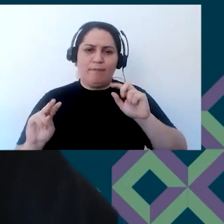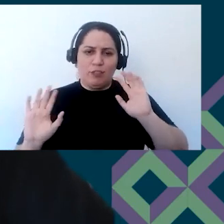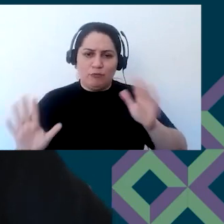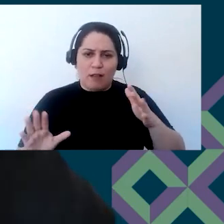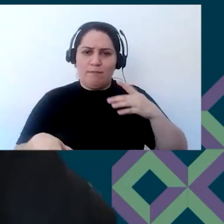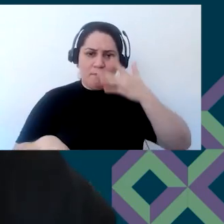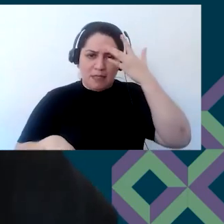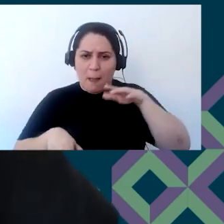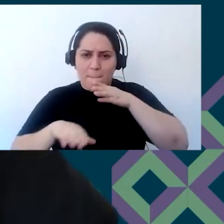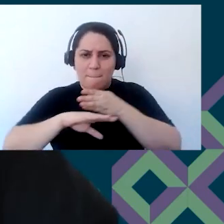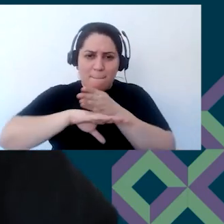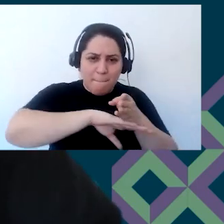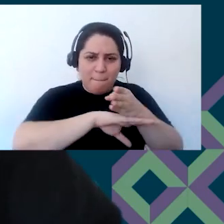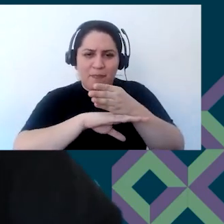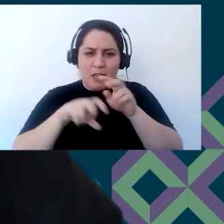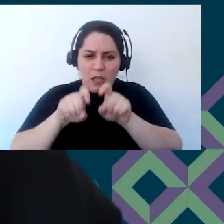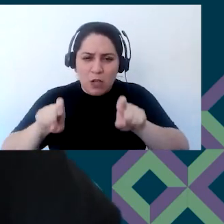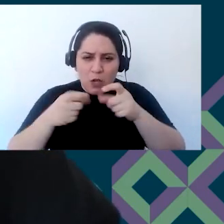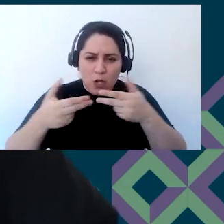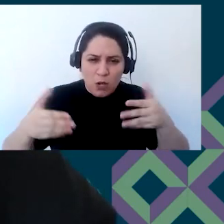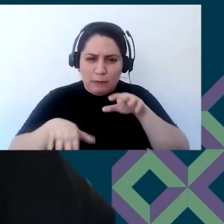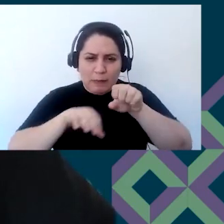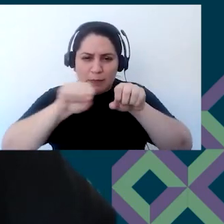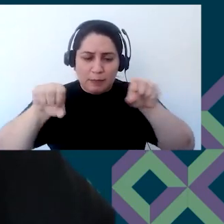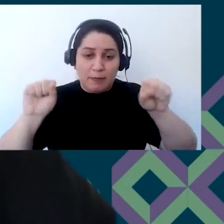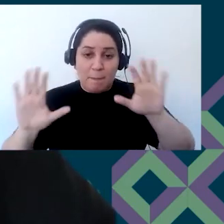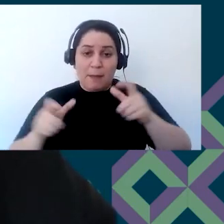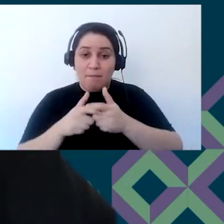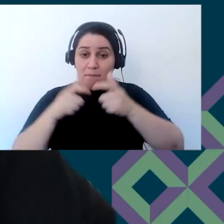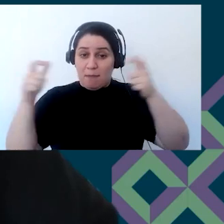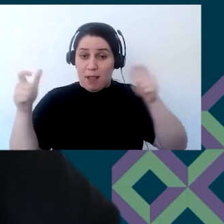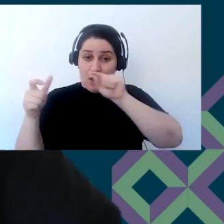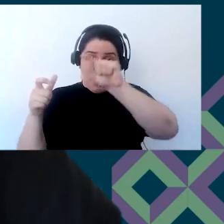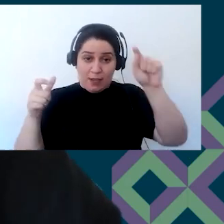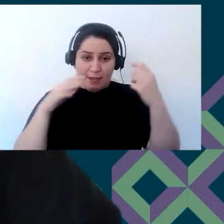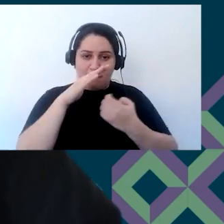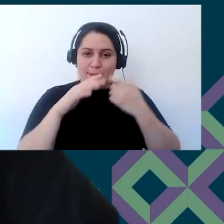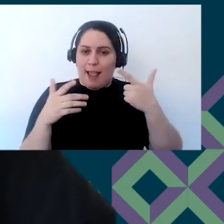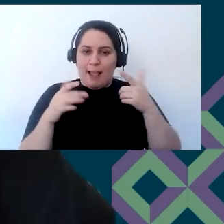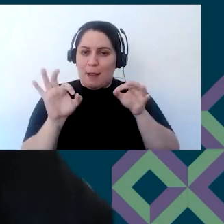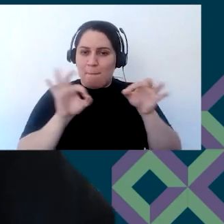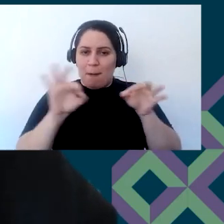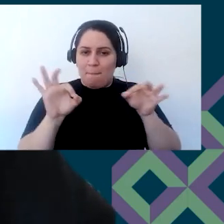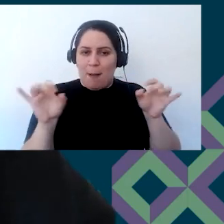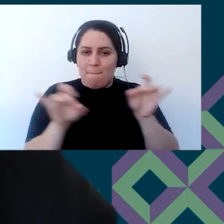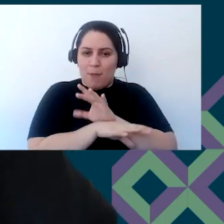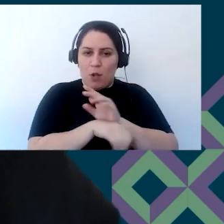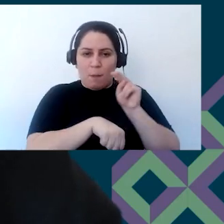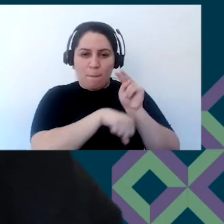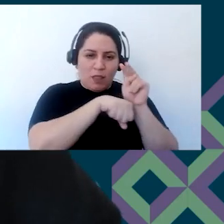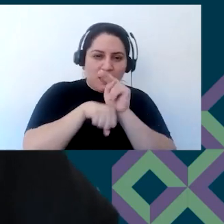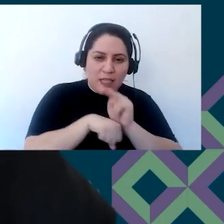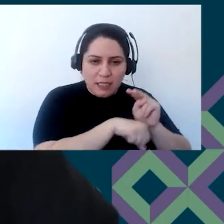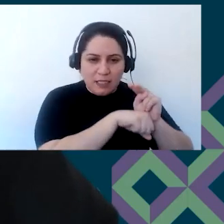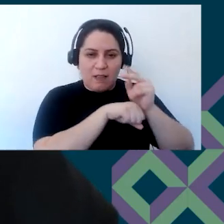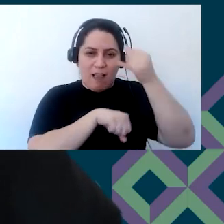está aumentando. Entretanto, a maioria das organizações ainda não está preparada para se proteger dessas ameaças.